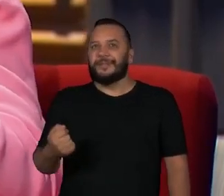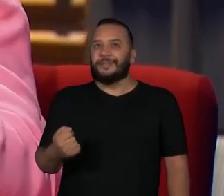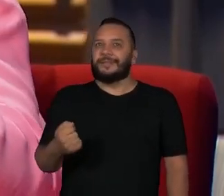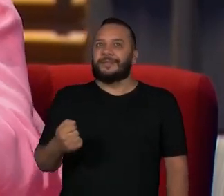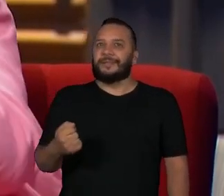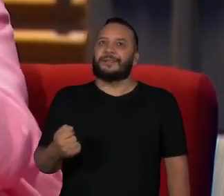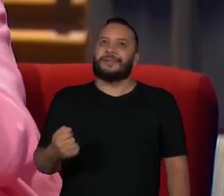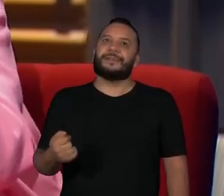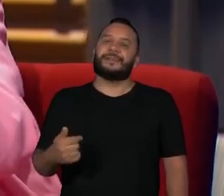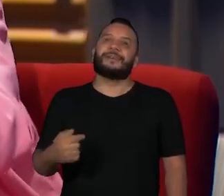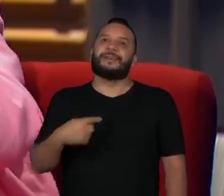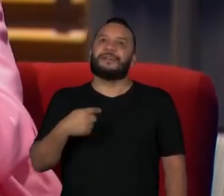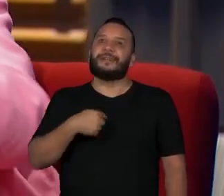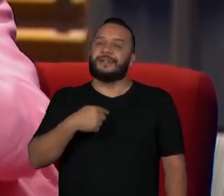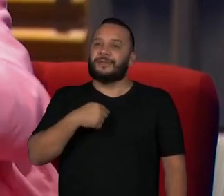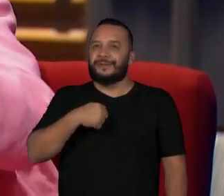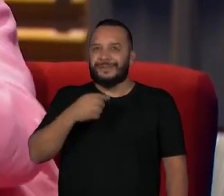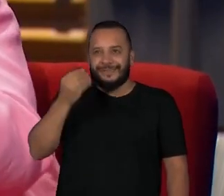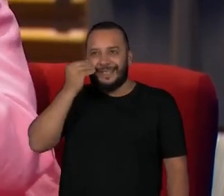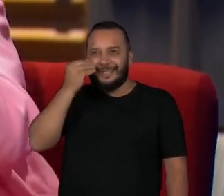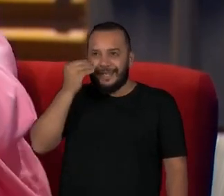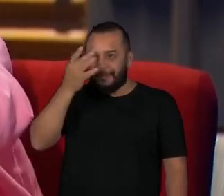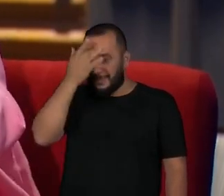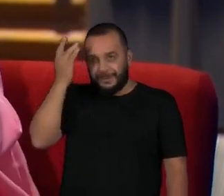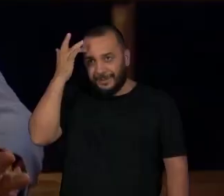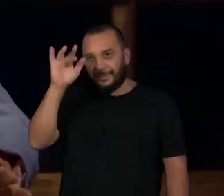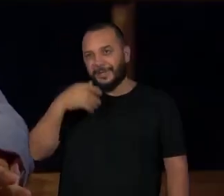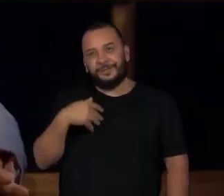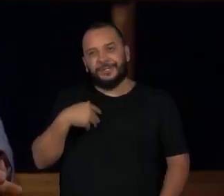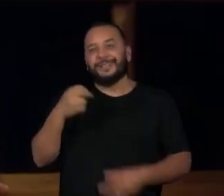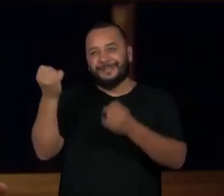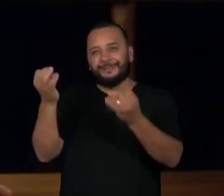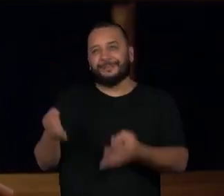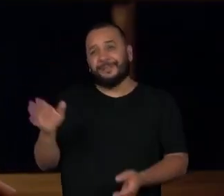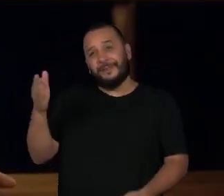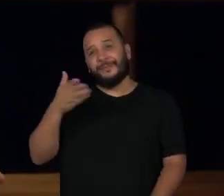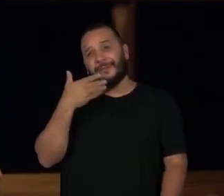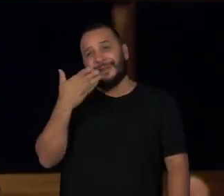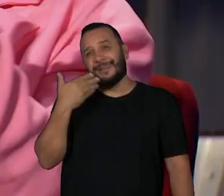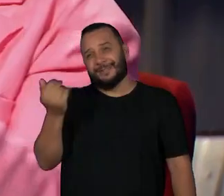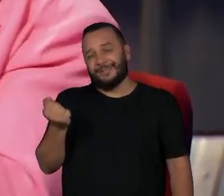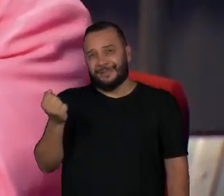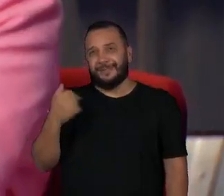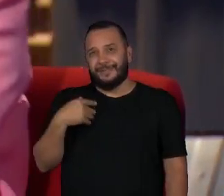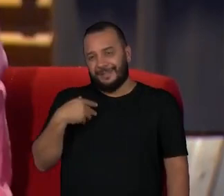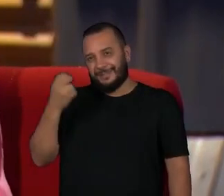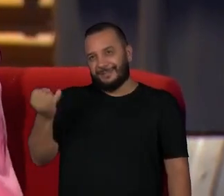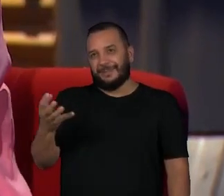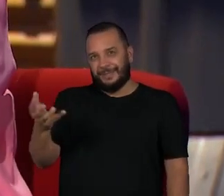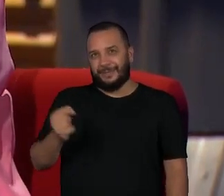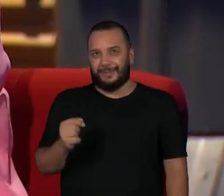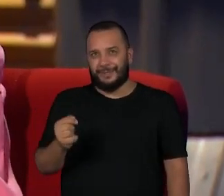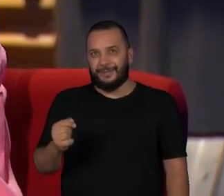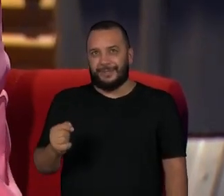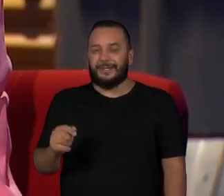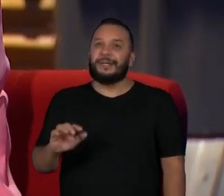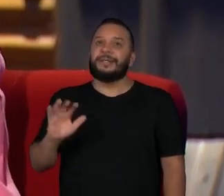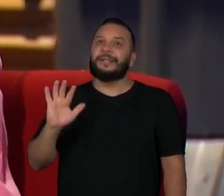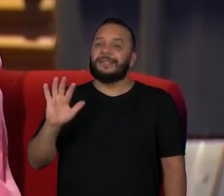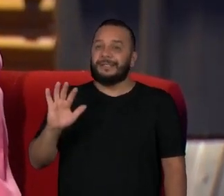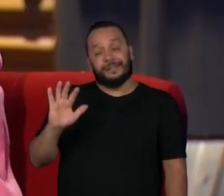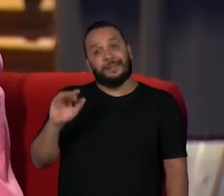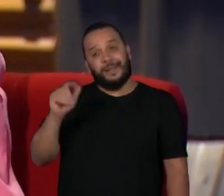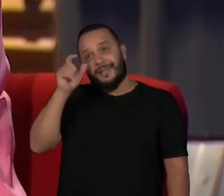agonia a pessoa tentar não saber que é tão fácil eu entrego logo mas são coisa muito